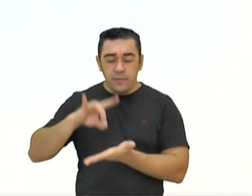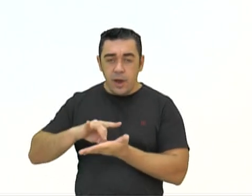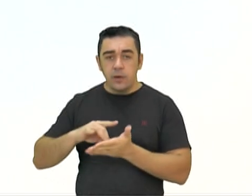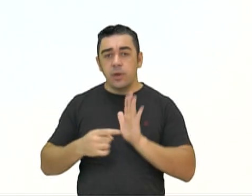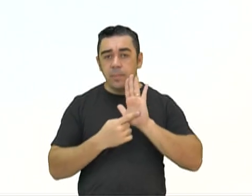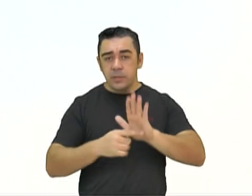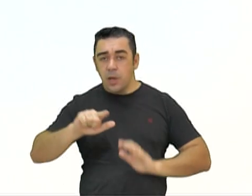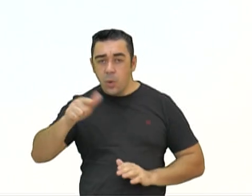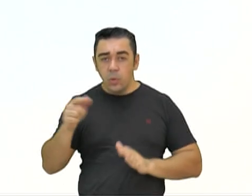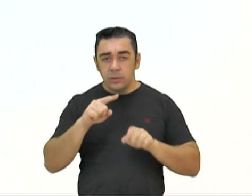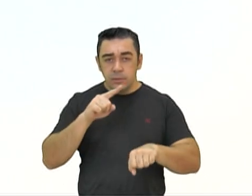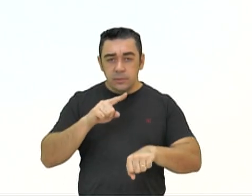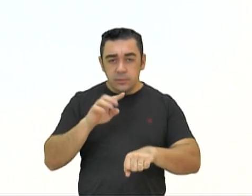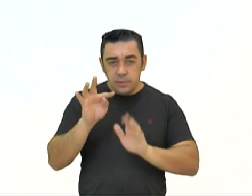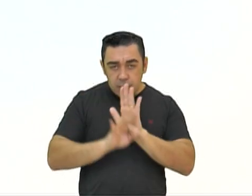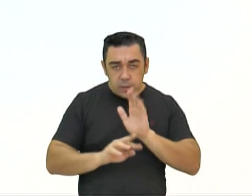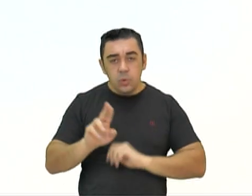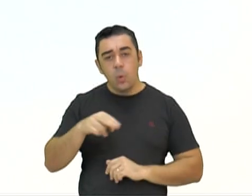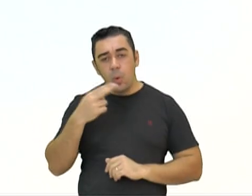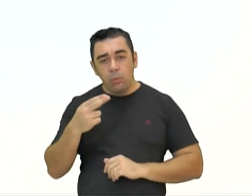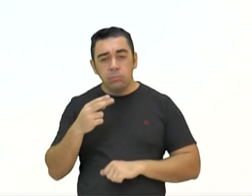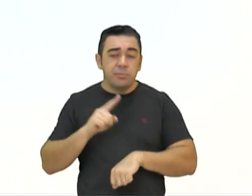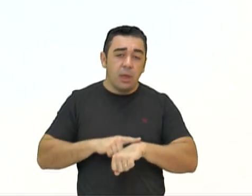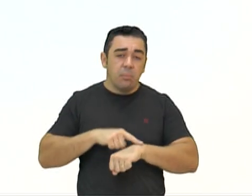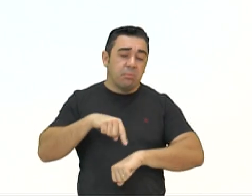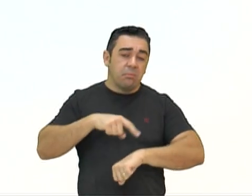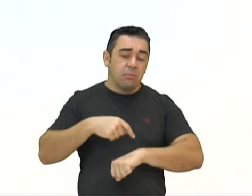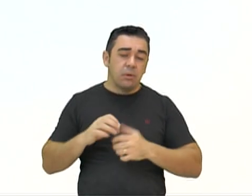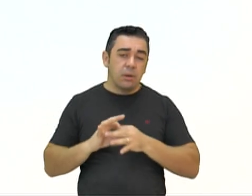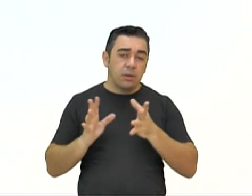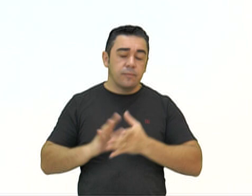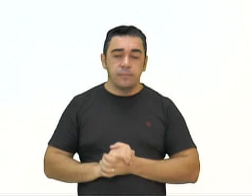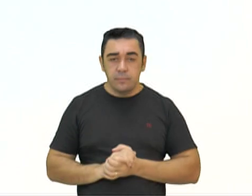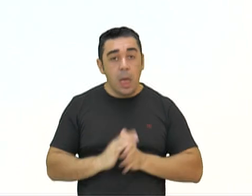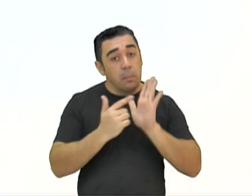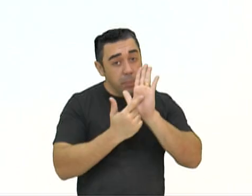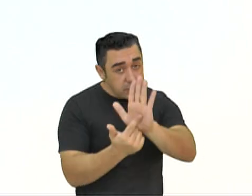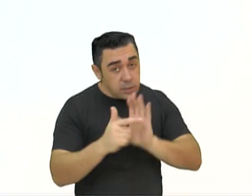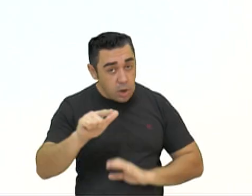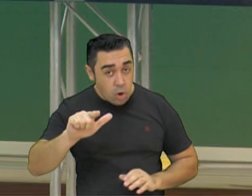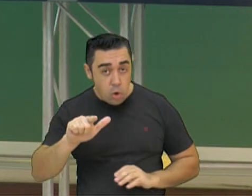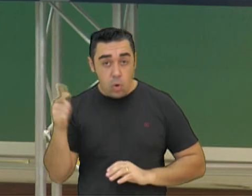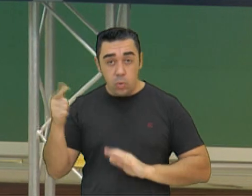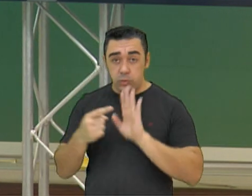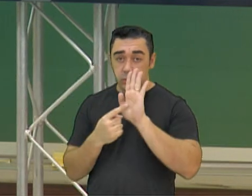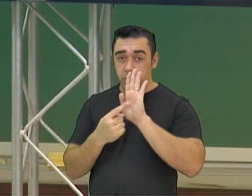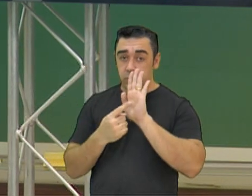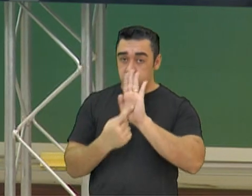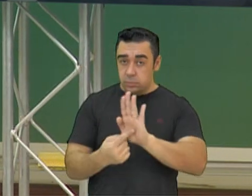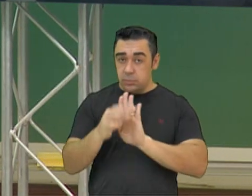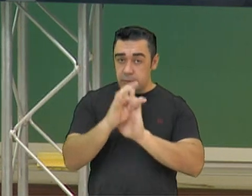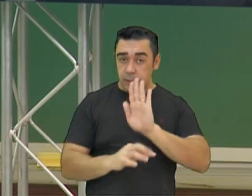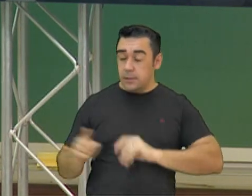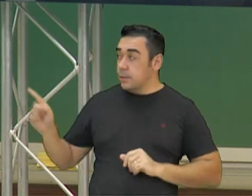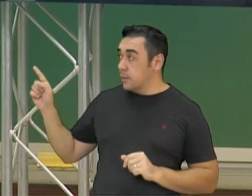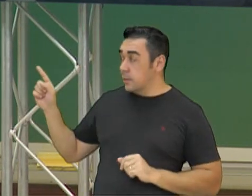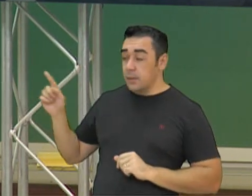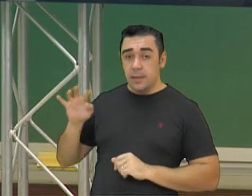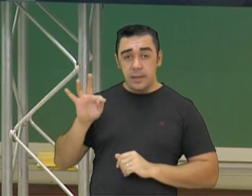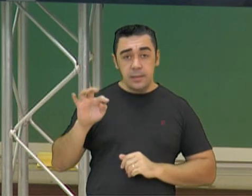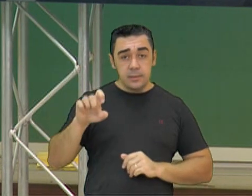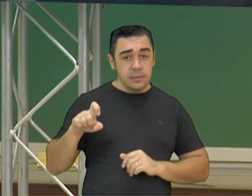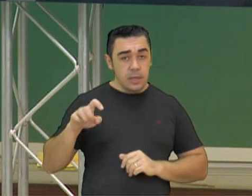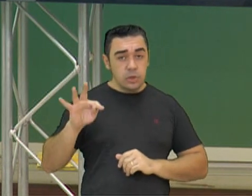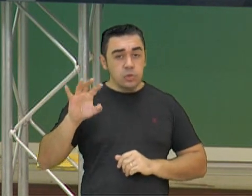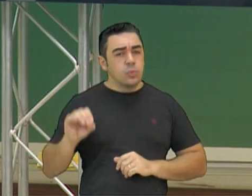ou passar o tempo. Como eu já disse, apresentar outro texto. Entendamos aqui texto como qualquer elemento aí